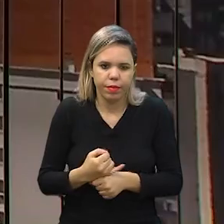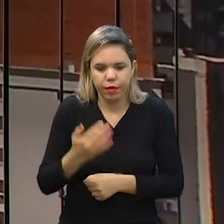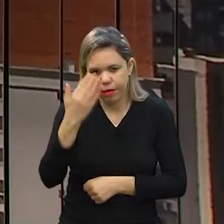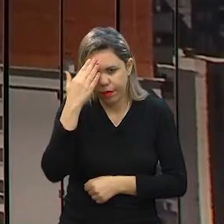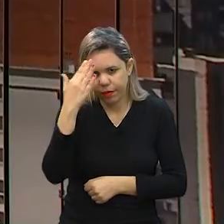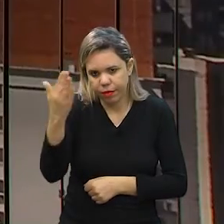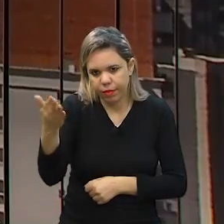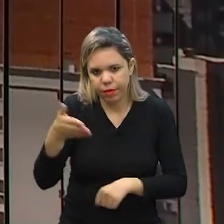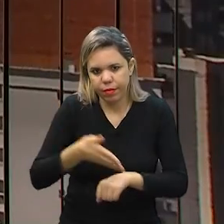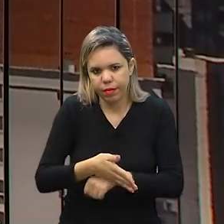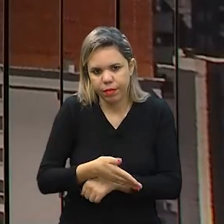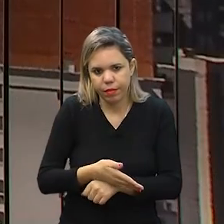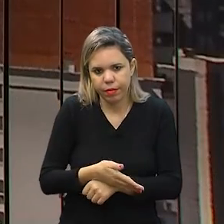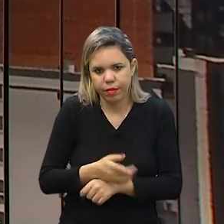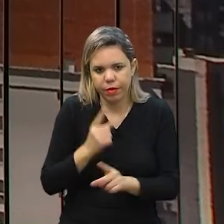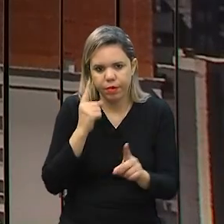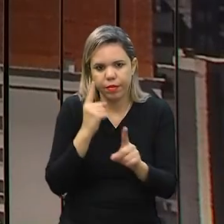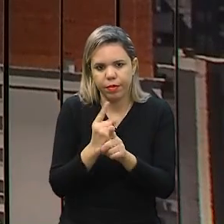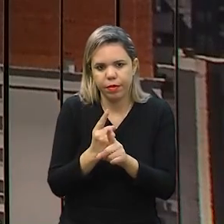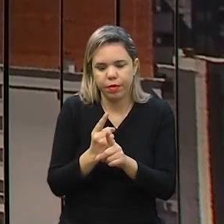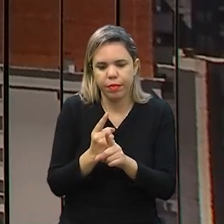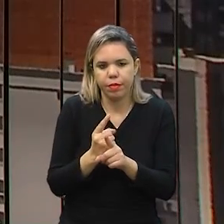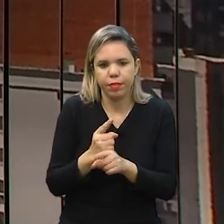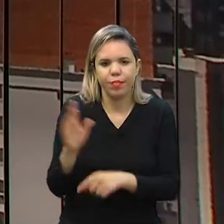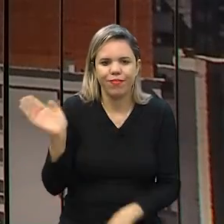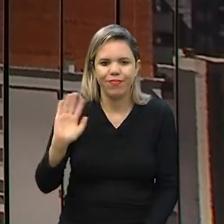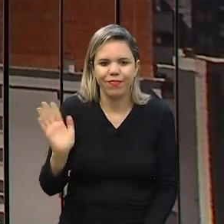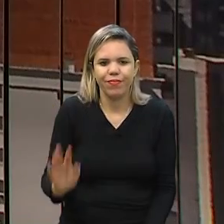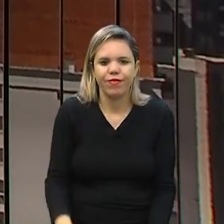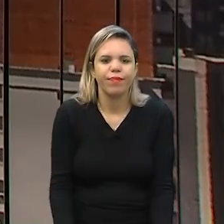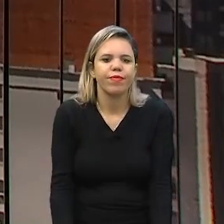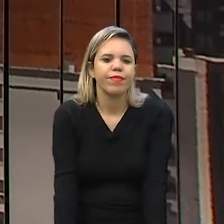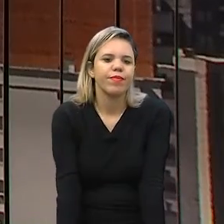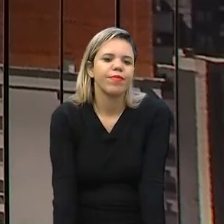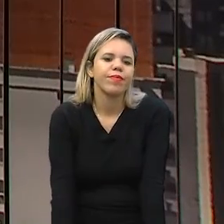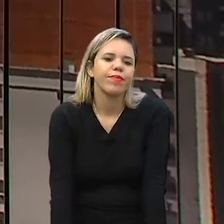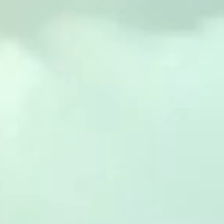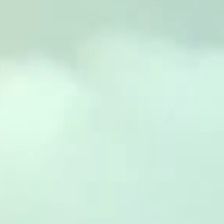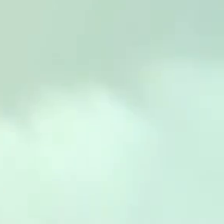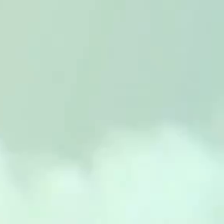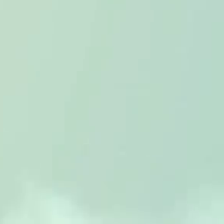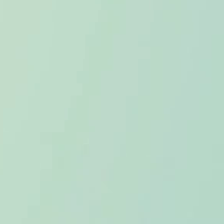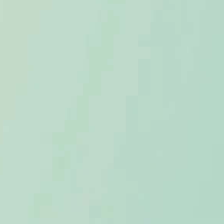Muito obrigada pela sua companhia, a gente se vê na próxima edição. Tchau, tchau!